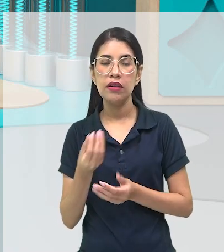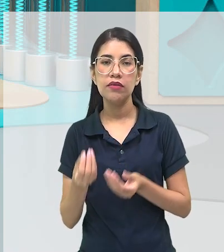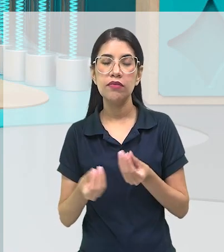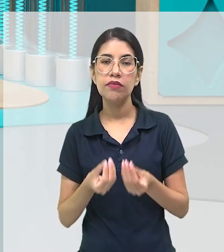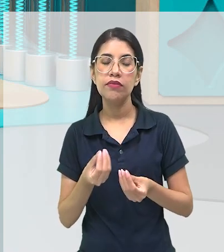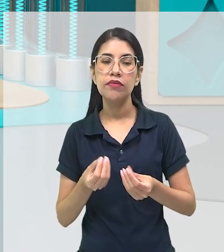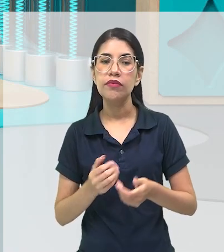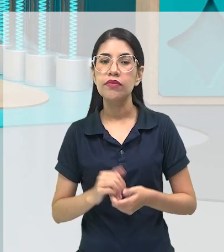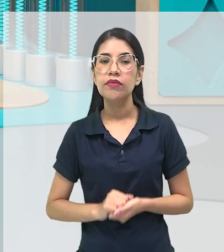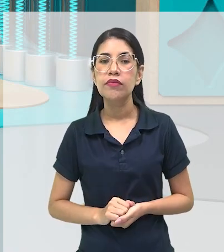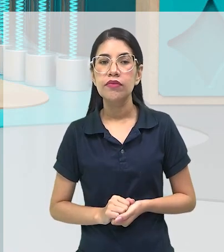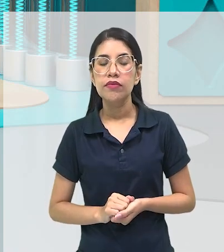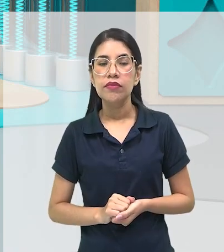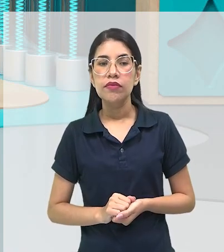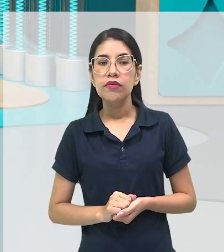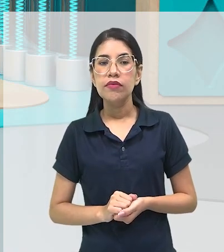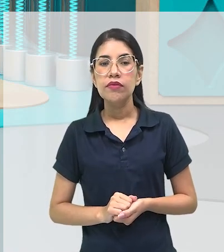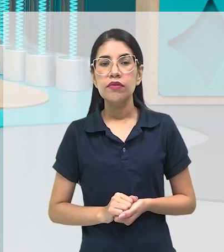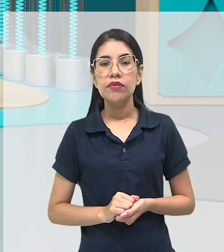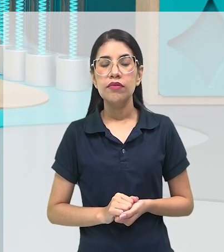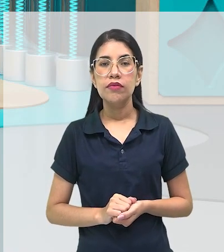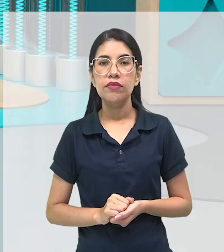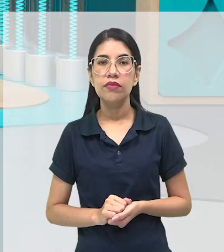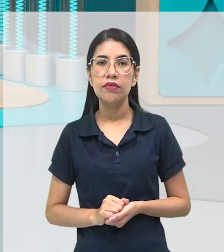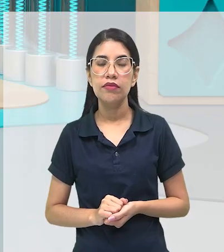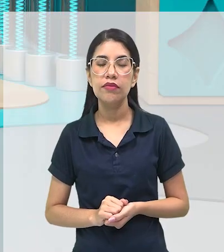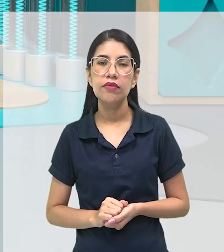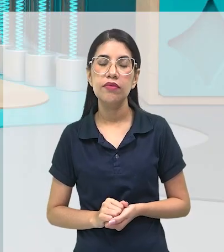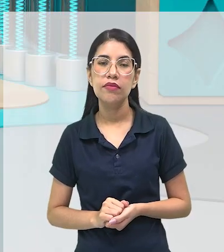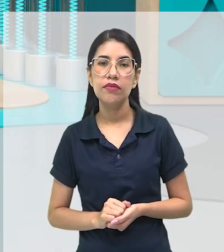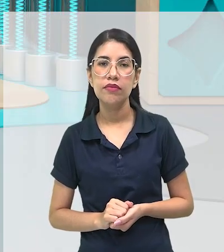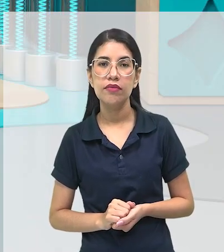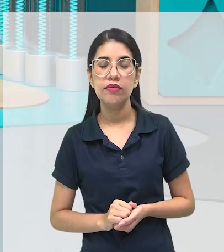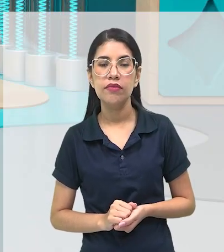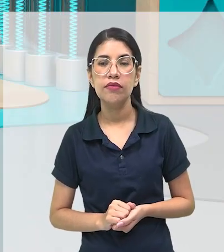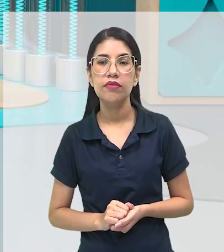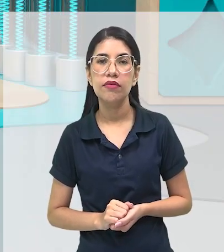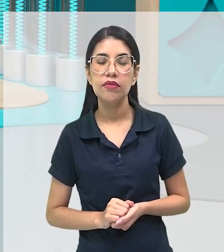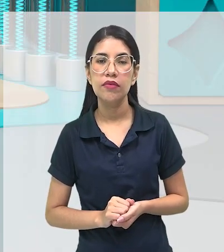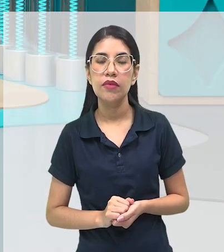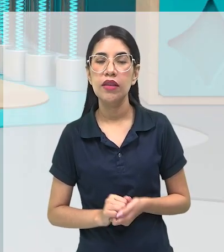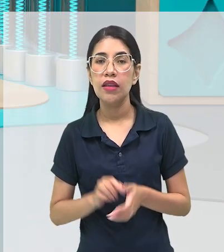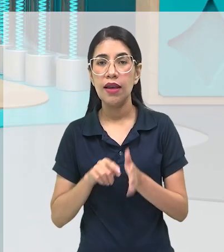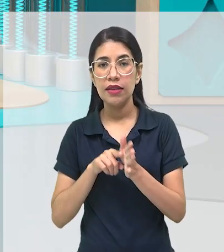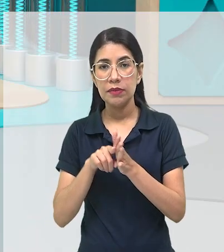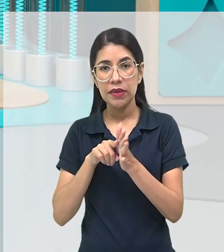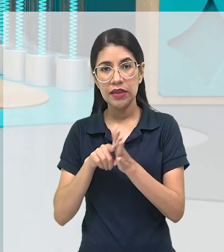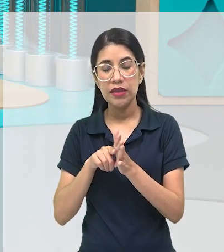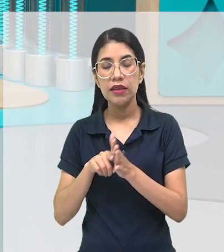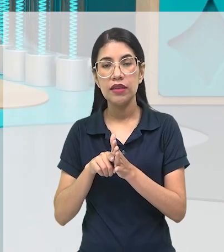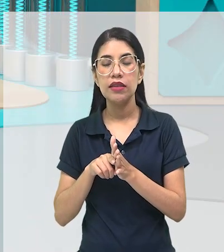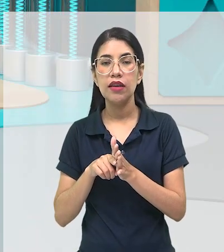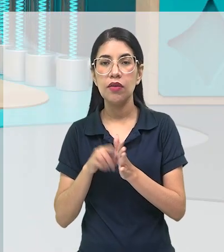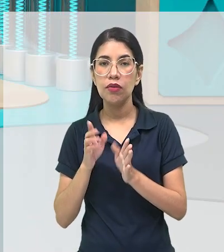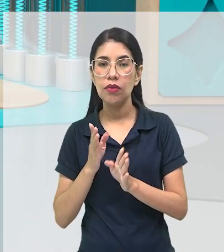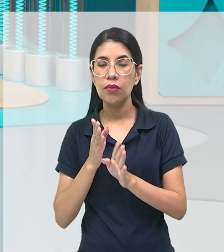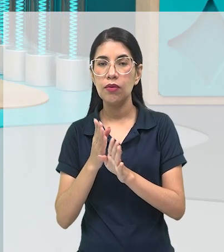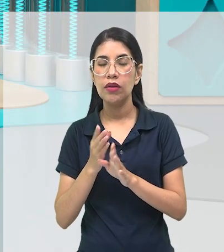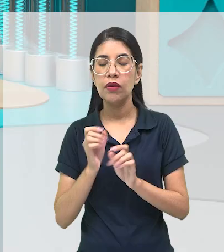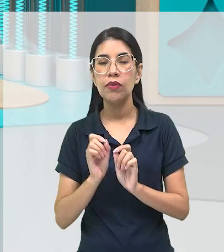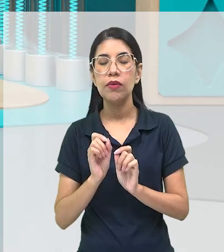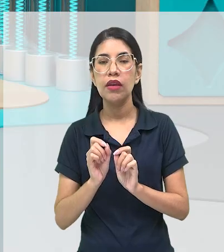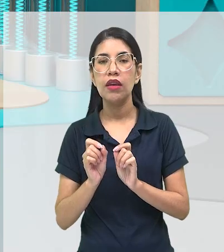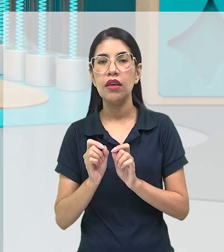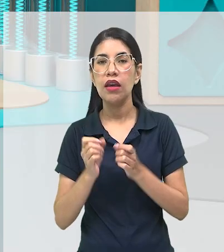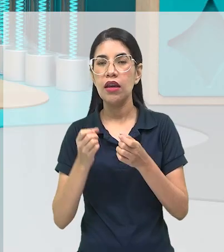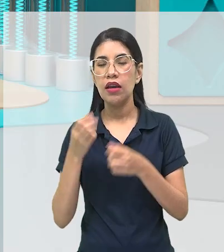gente conhecer, eu posso dizer para vocês, dentro das pesquisas que fiz, acredita-se que ele surgiu há muito